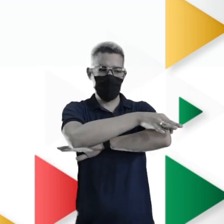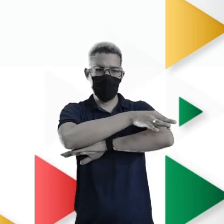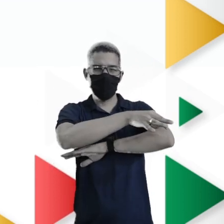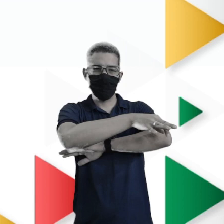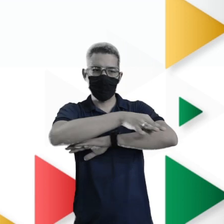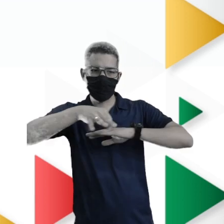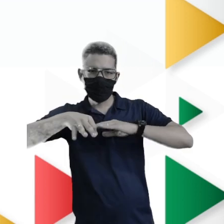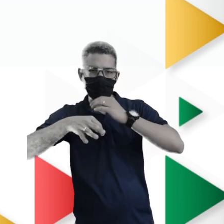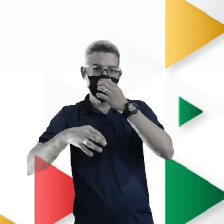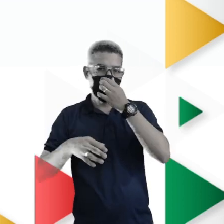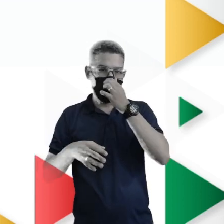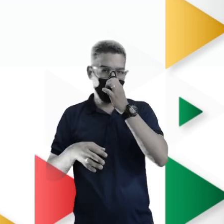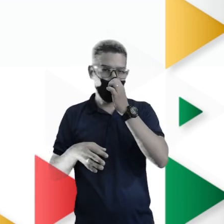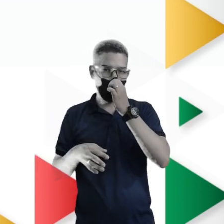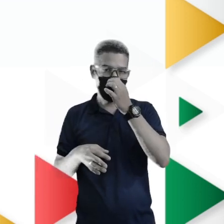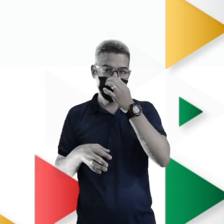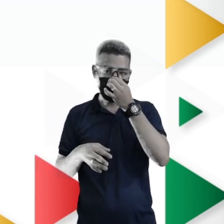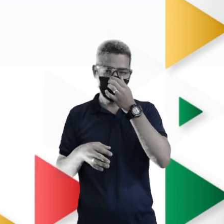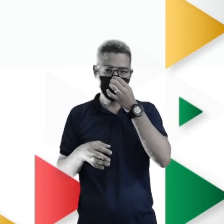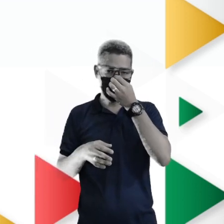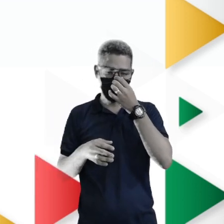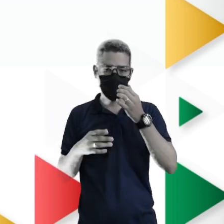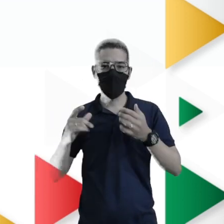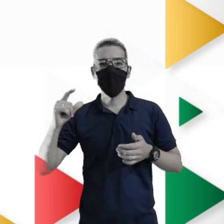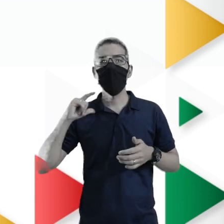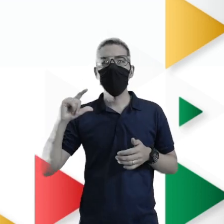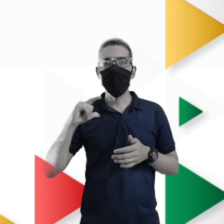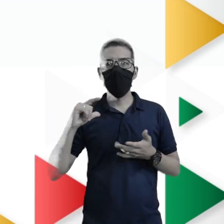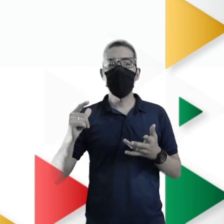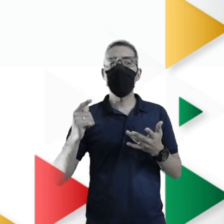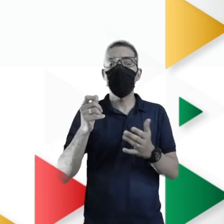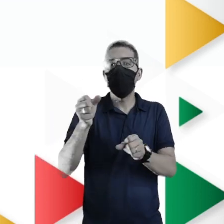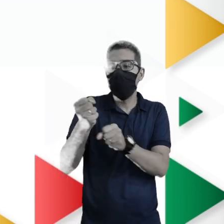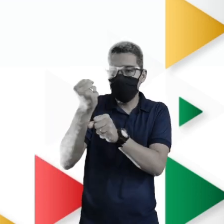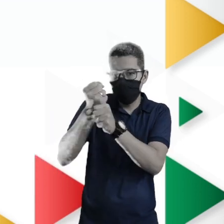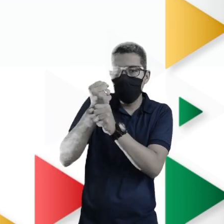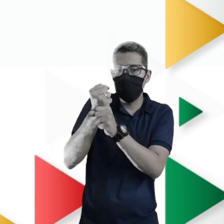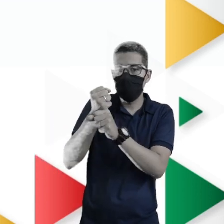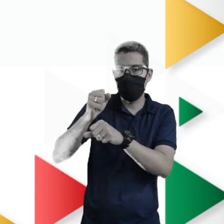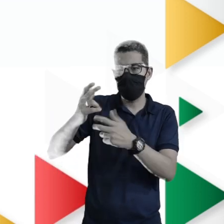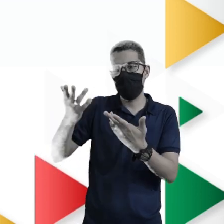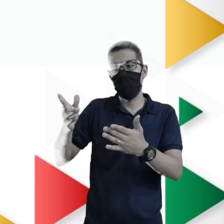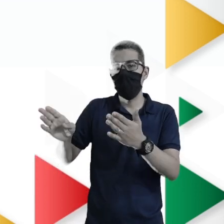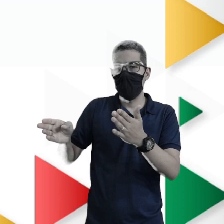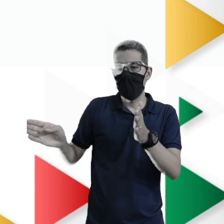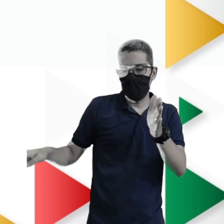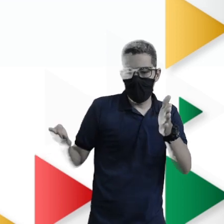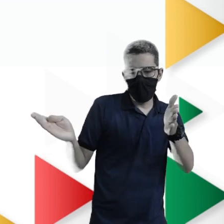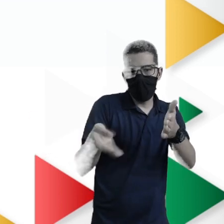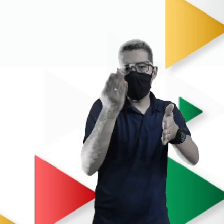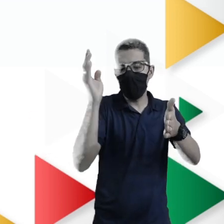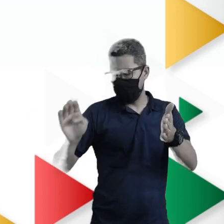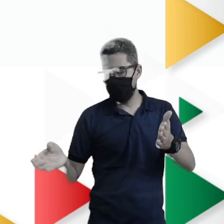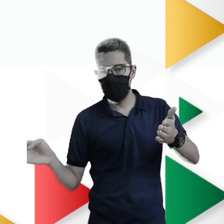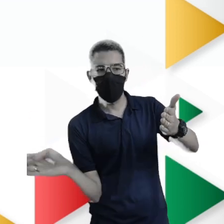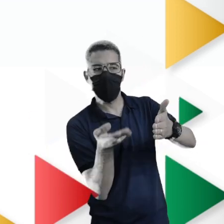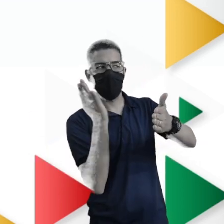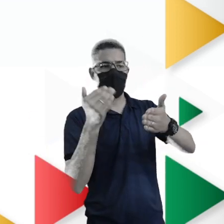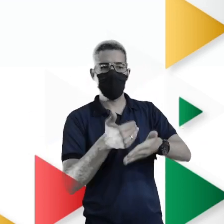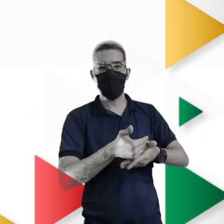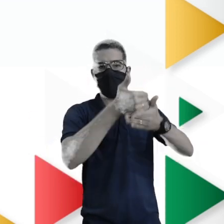ser pedreiro, se ele escolher qualquer profissão que vai construir alguma coisa, não tem como ele não deixar